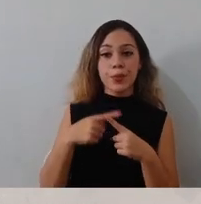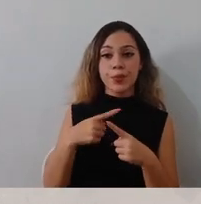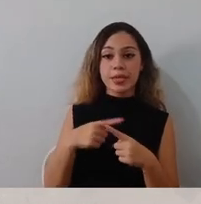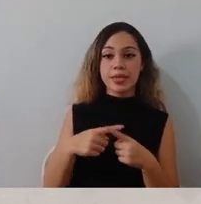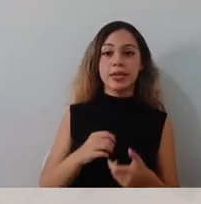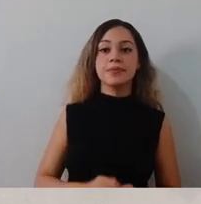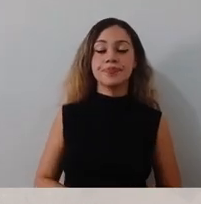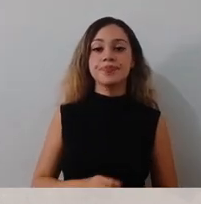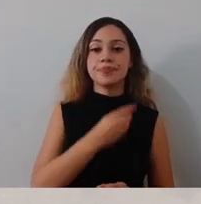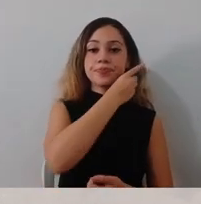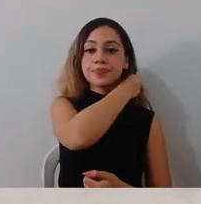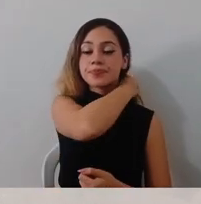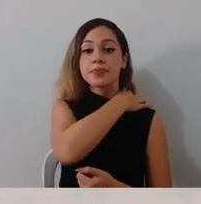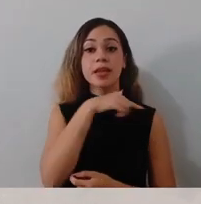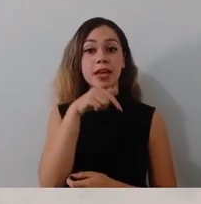Por quê?